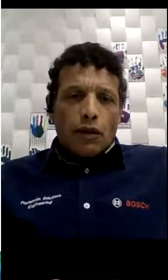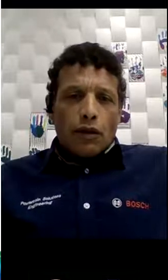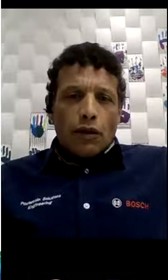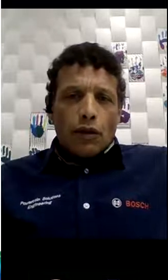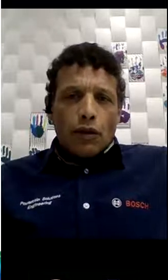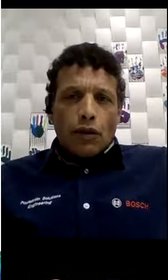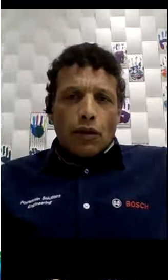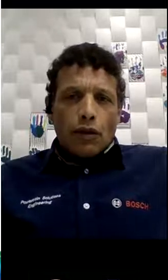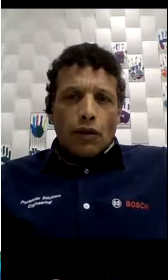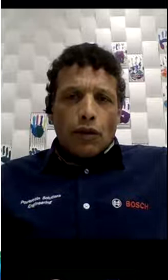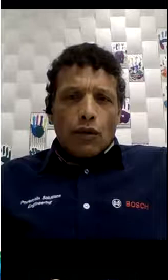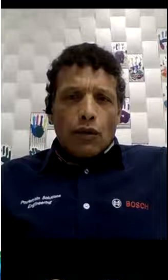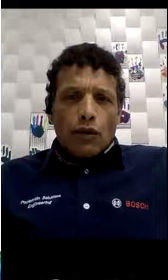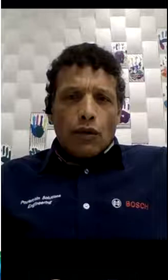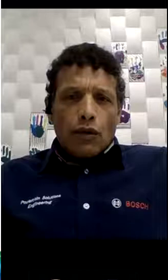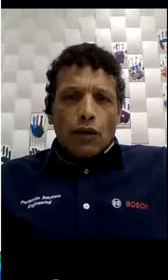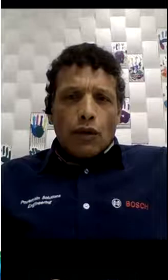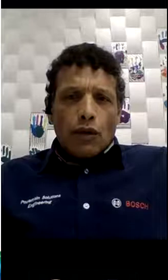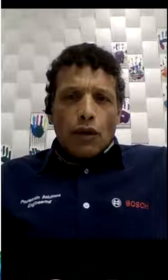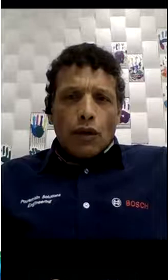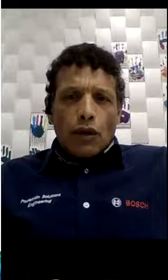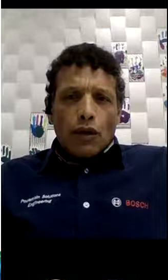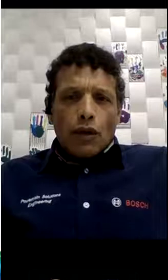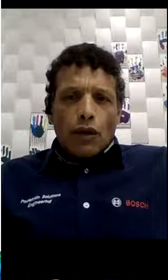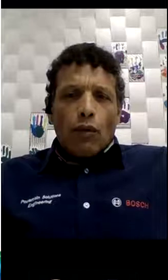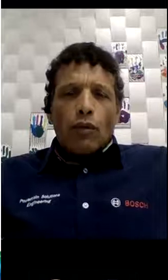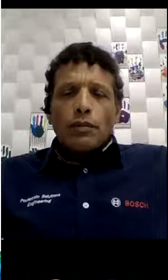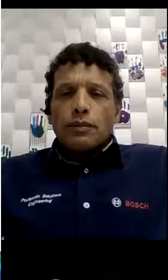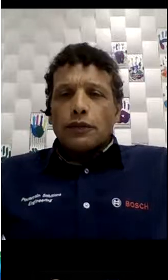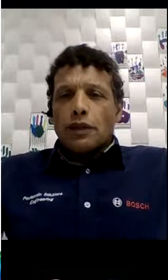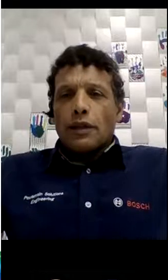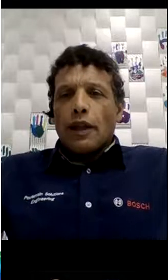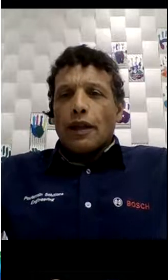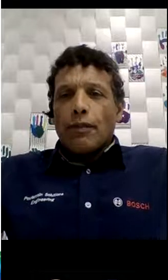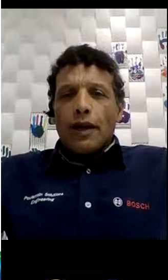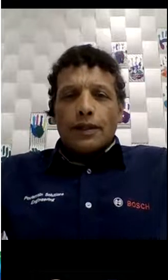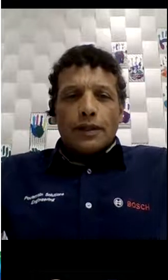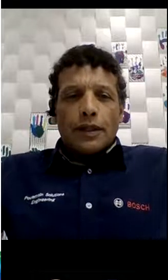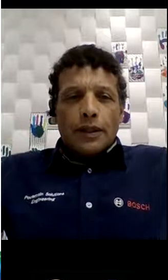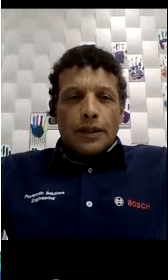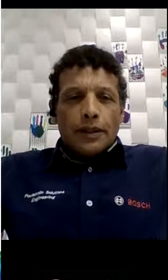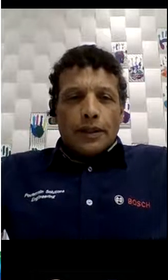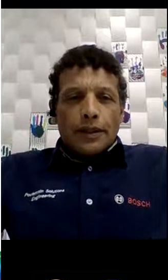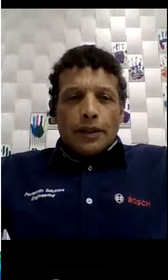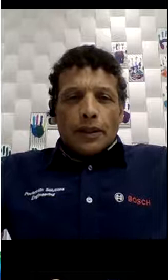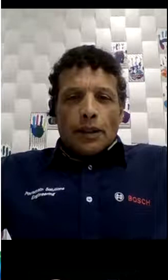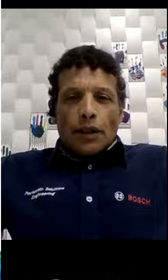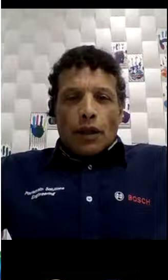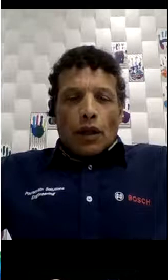já tá dando internet. A gente já vai tentar montar a pessoa. Só um minutinho. Tá bom, tá atrapalhando.